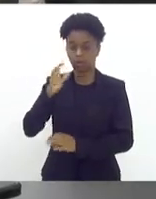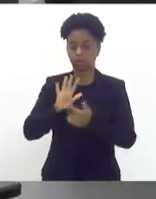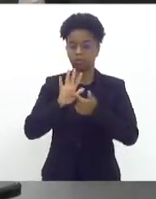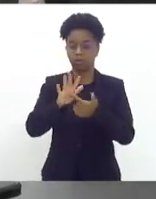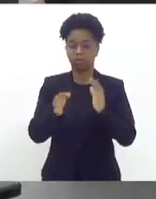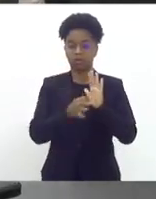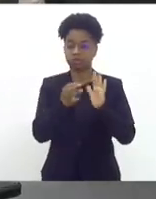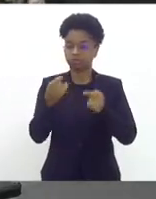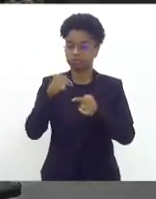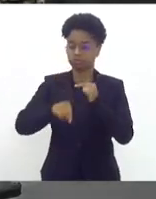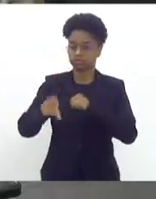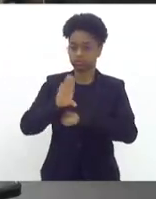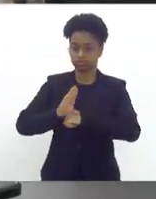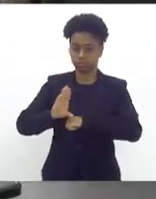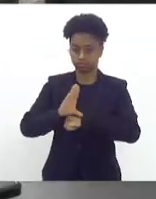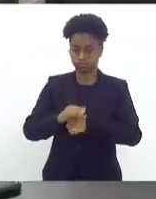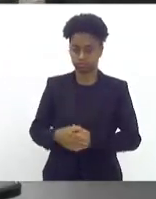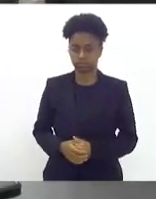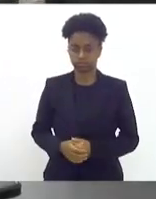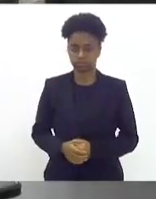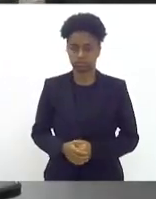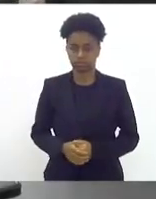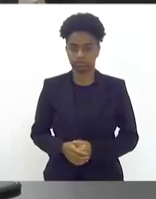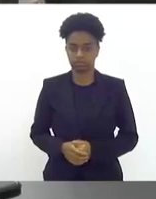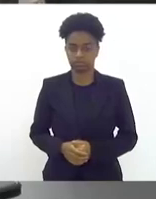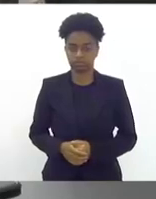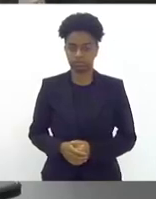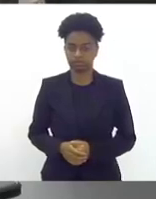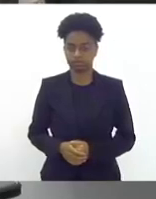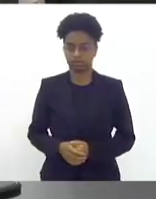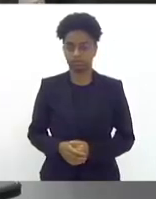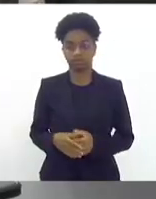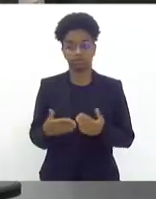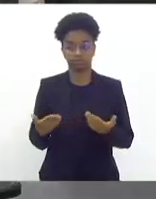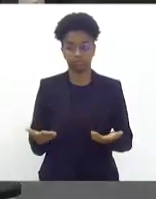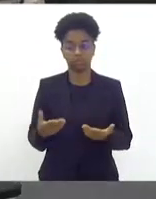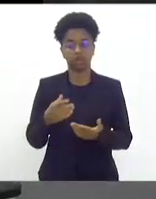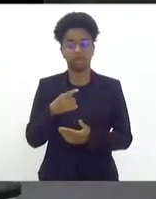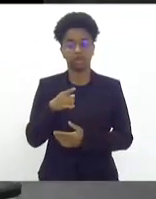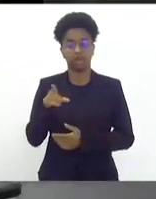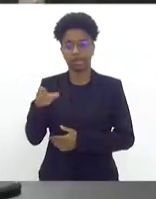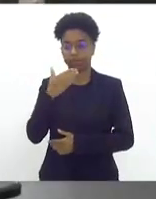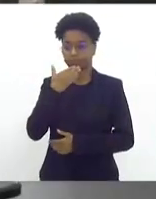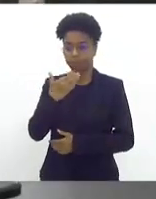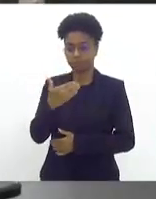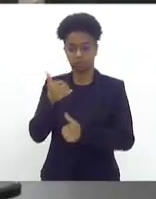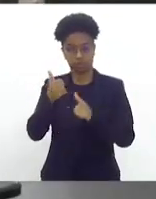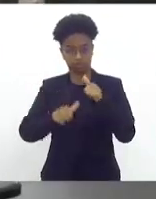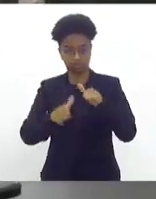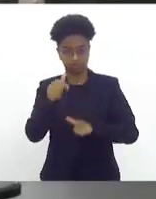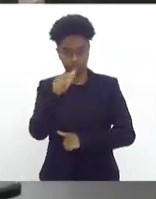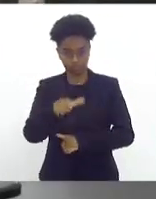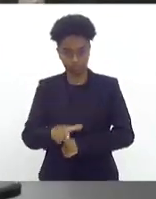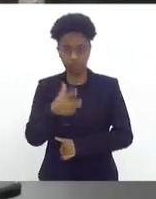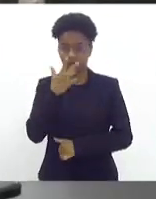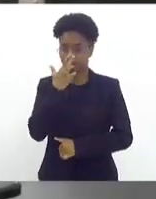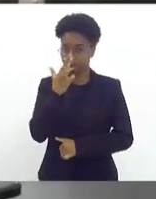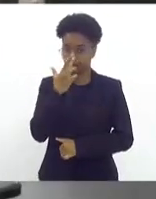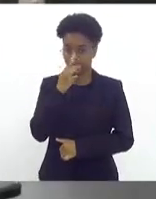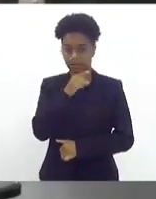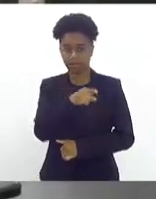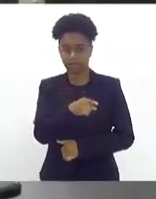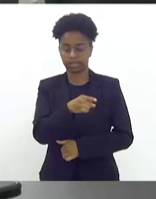pela inconstitucionalidade. Então, diante do recurso do autor, me parece que o